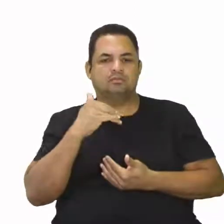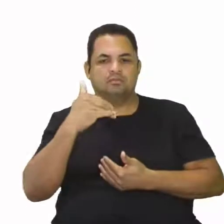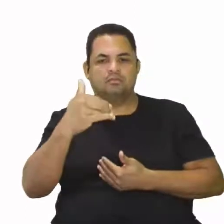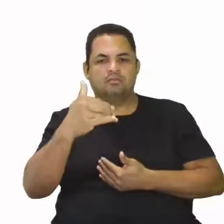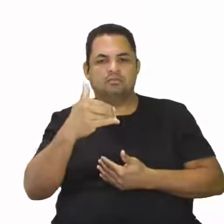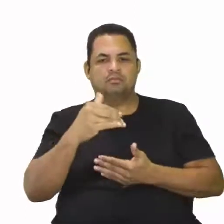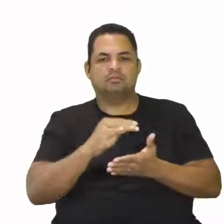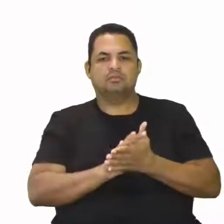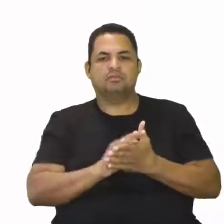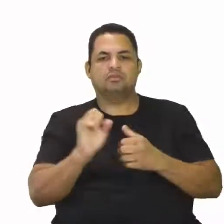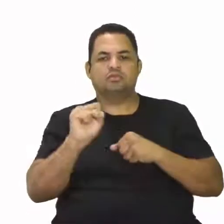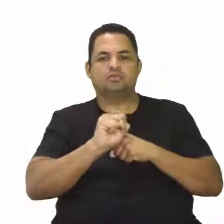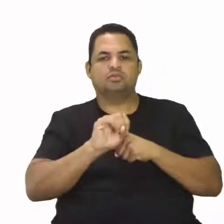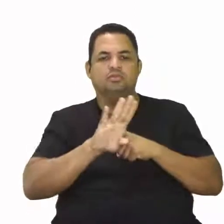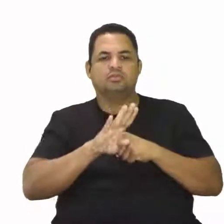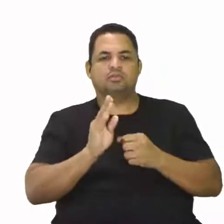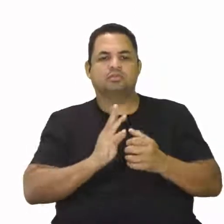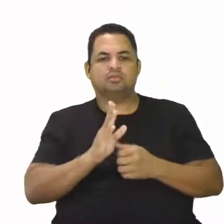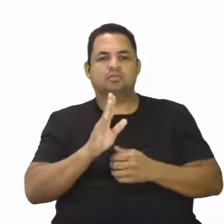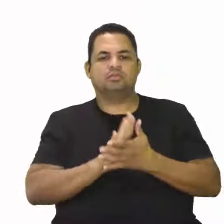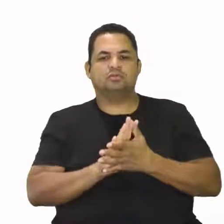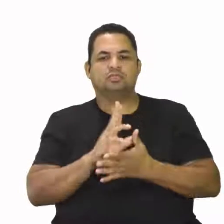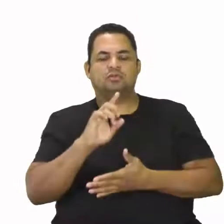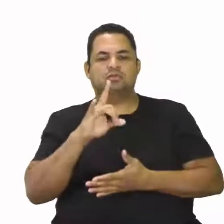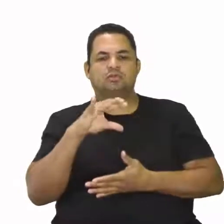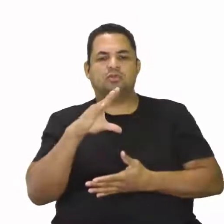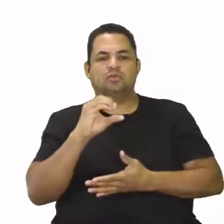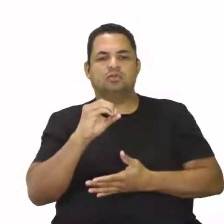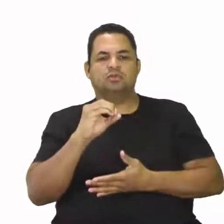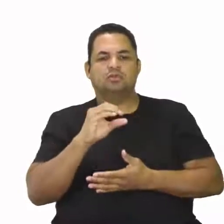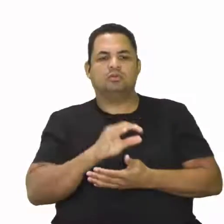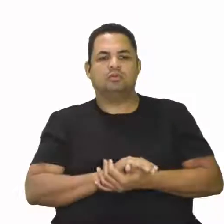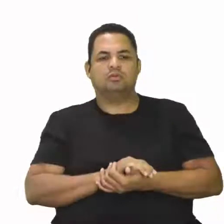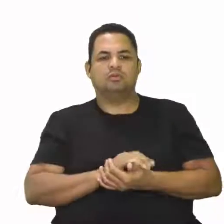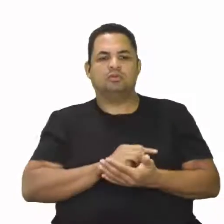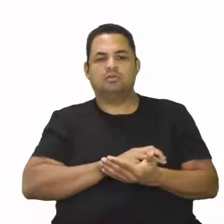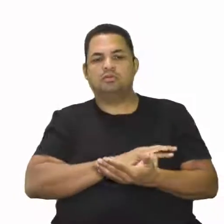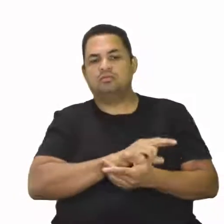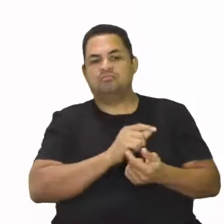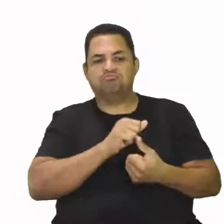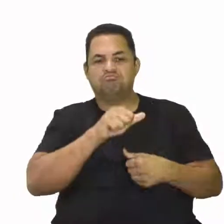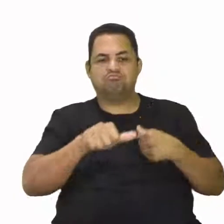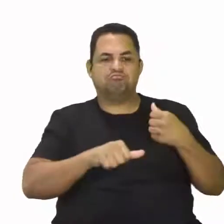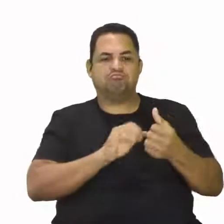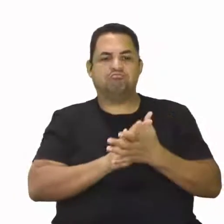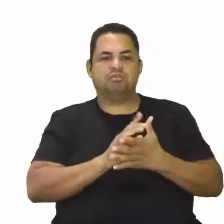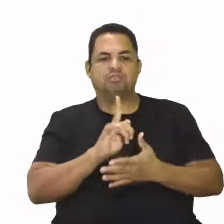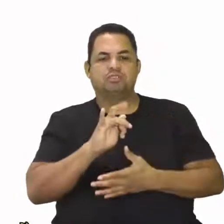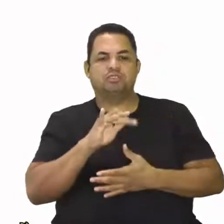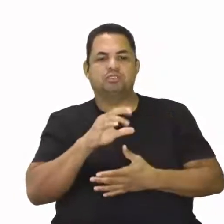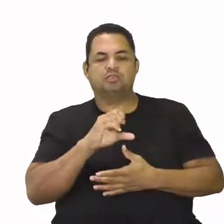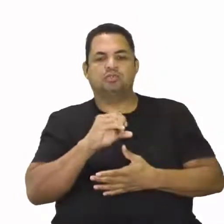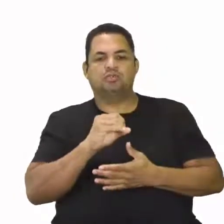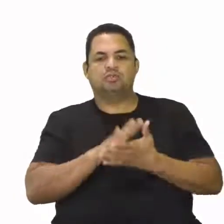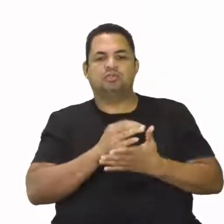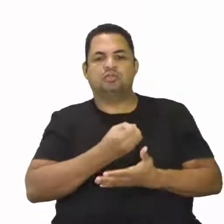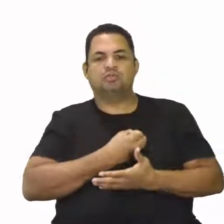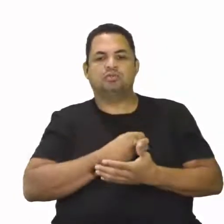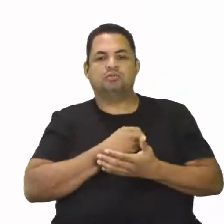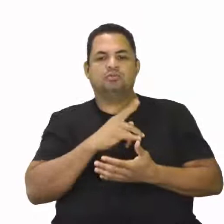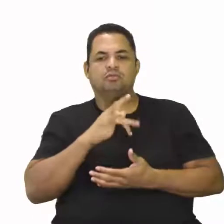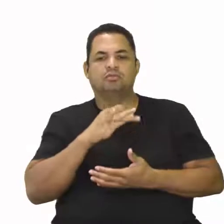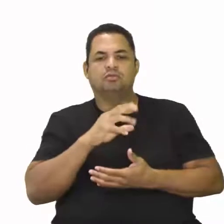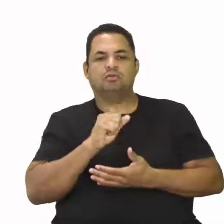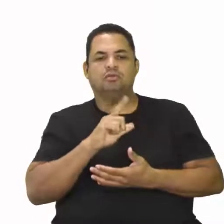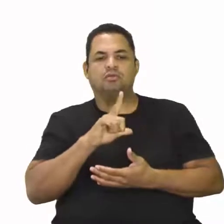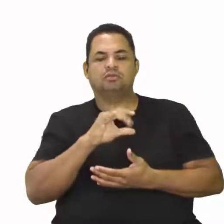seguinte for um substantivo seguido de que, podemos usá-lo. Varia em gênero e número e por isso seu plural é